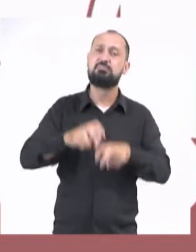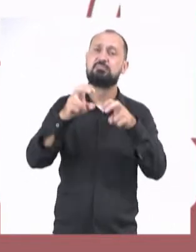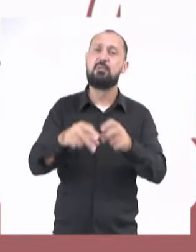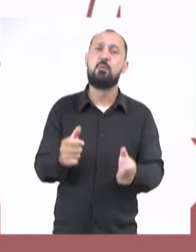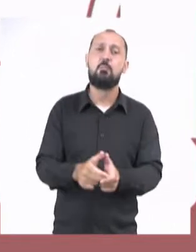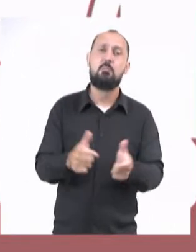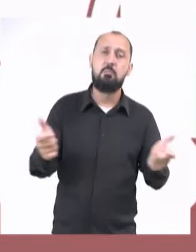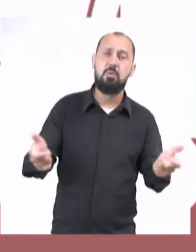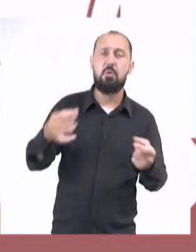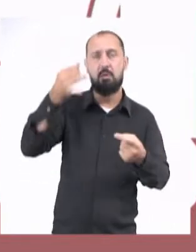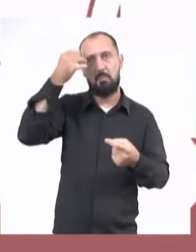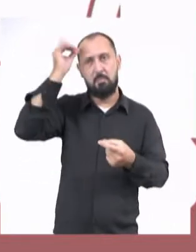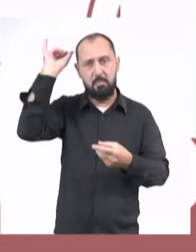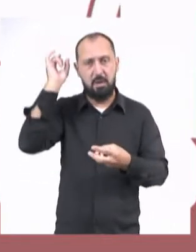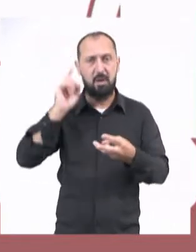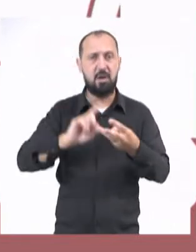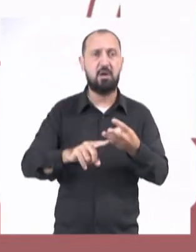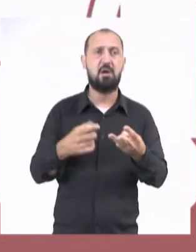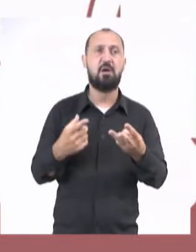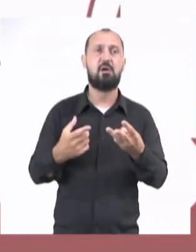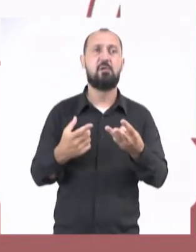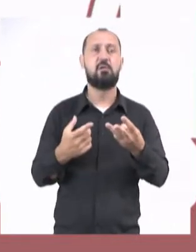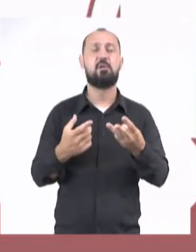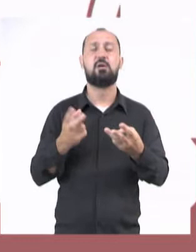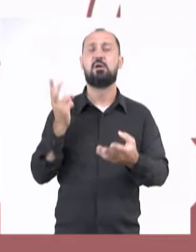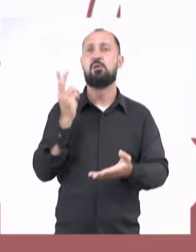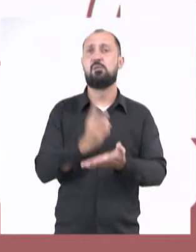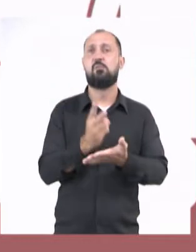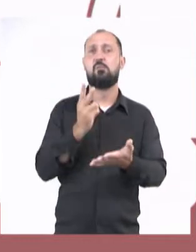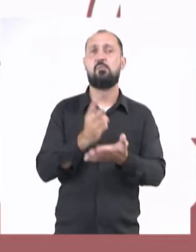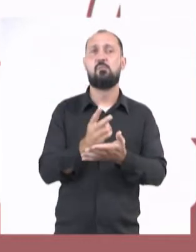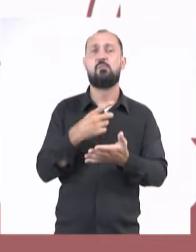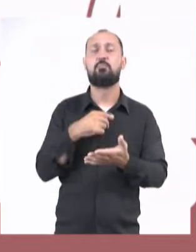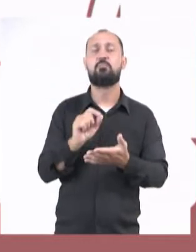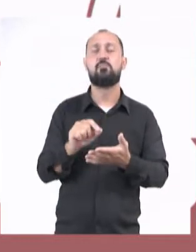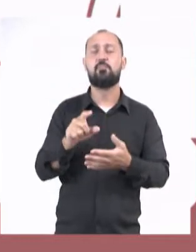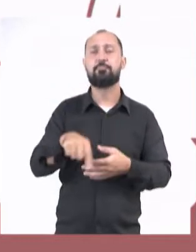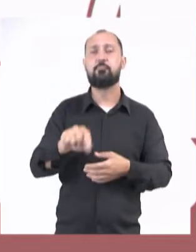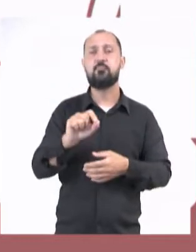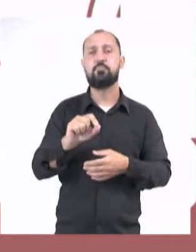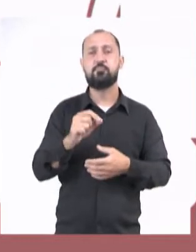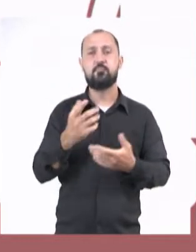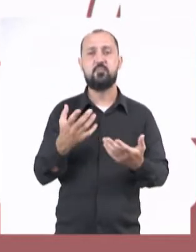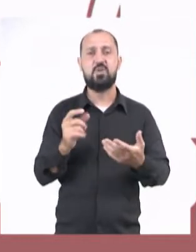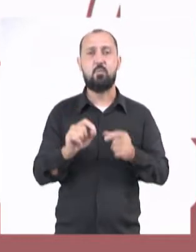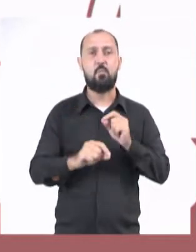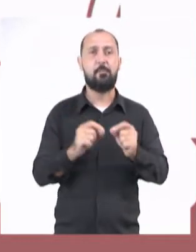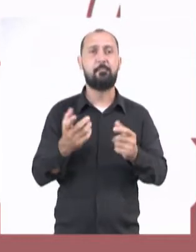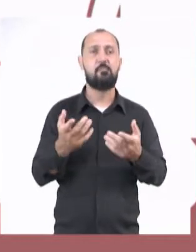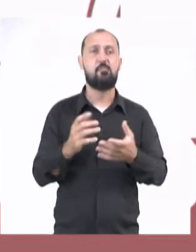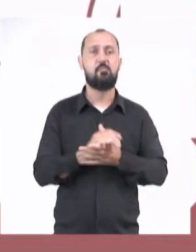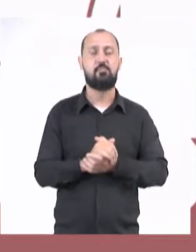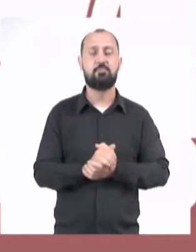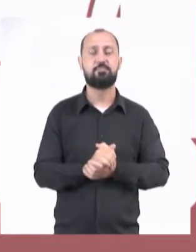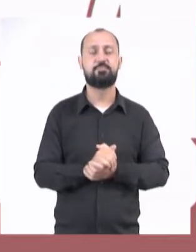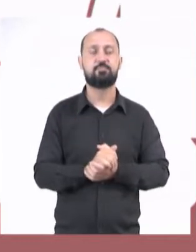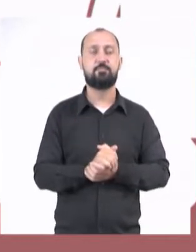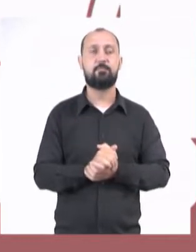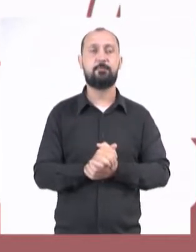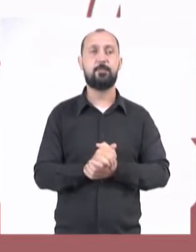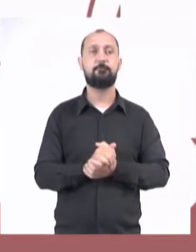sua pecuária, né, tem isso aí como sua bandeira, produção de alimentos, e a gente convive com essa injustiça tão